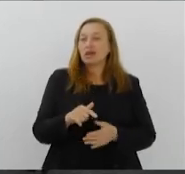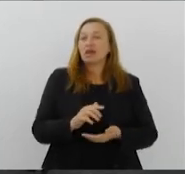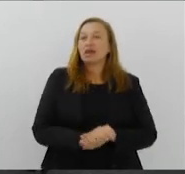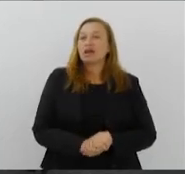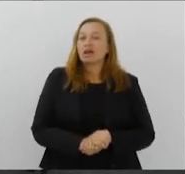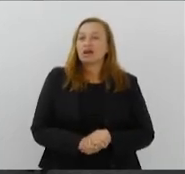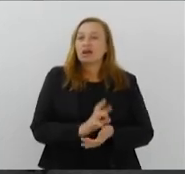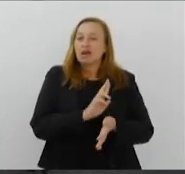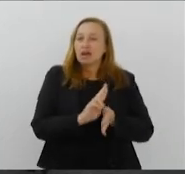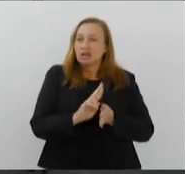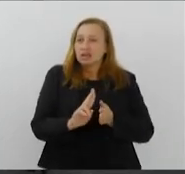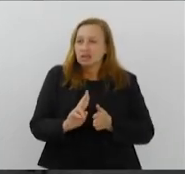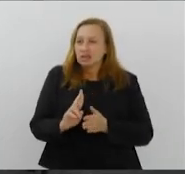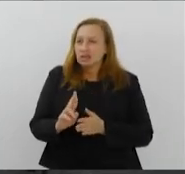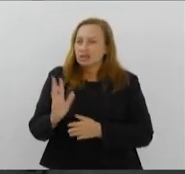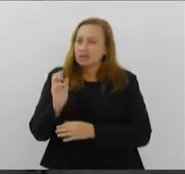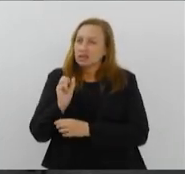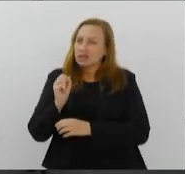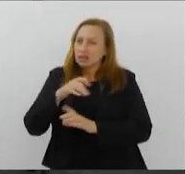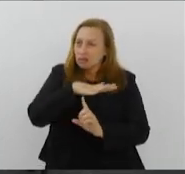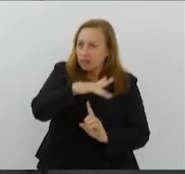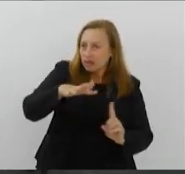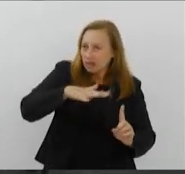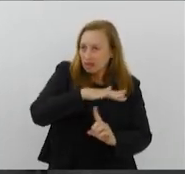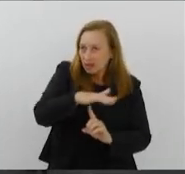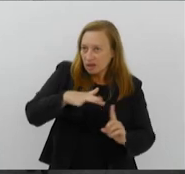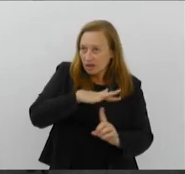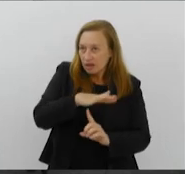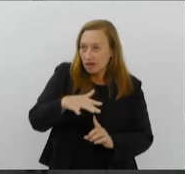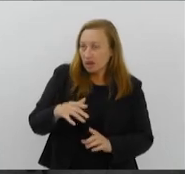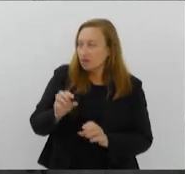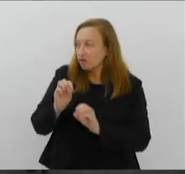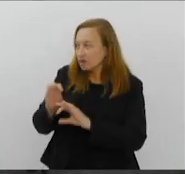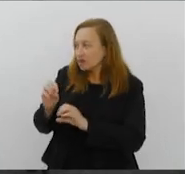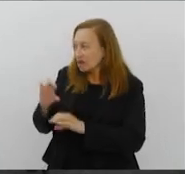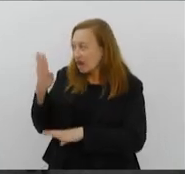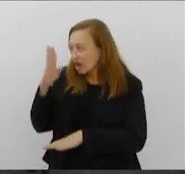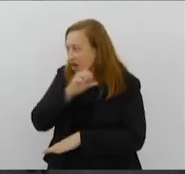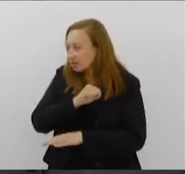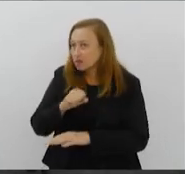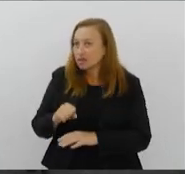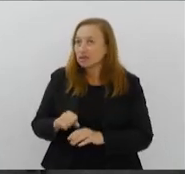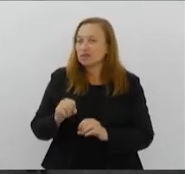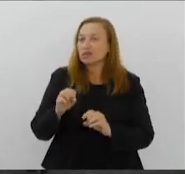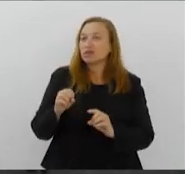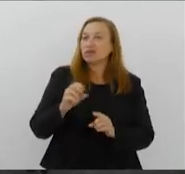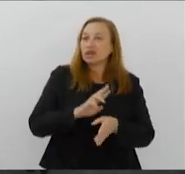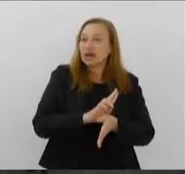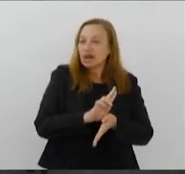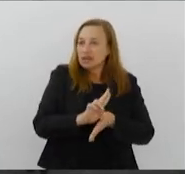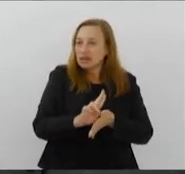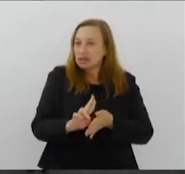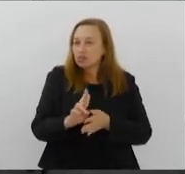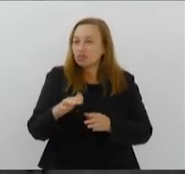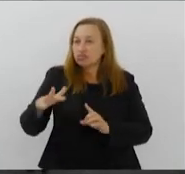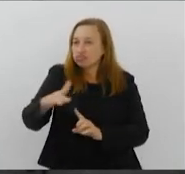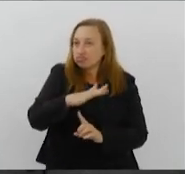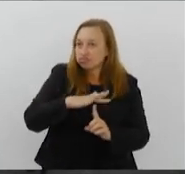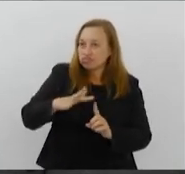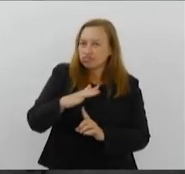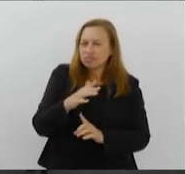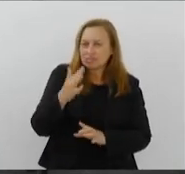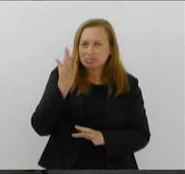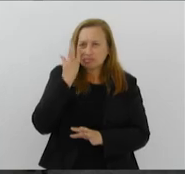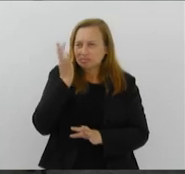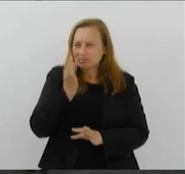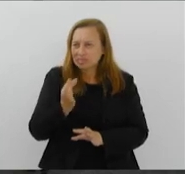ambiental, né, eu estou vendo que tem muito jovem aqui, agora vou dar uma de professor rapidamente. O conceito de racismo ambiental, talvez para quem não tenha uma